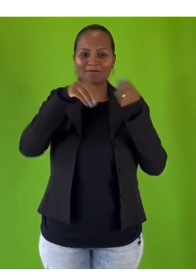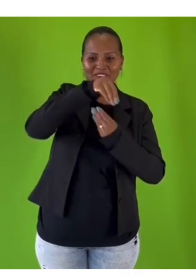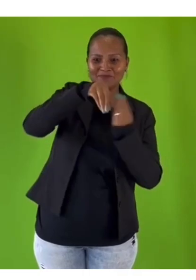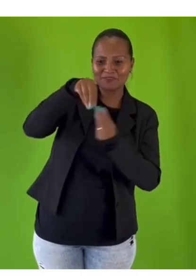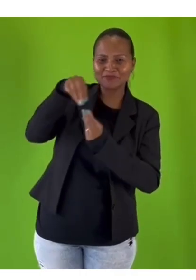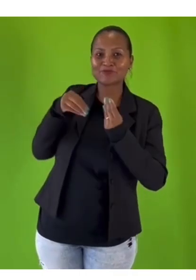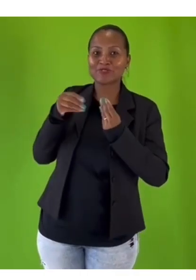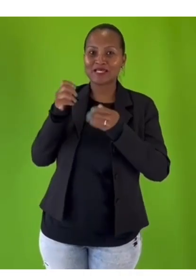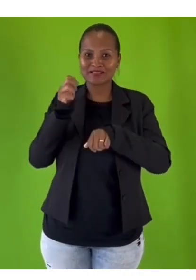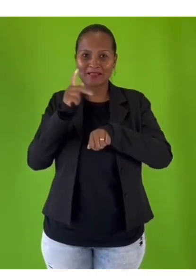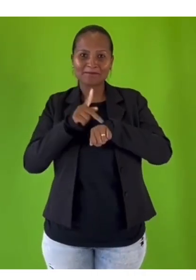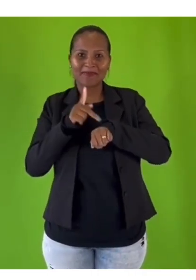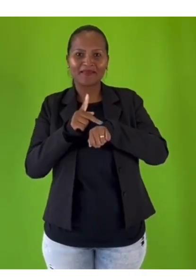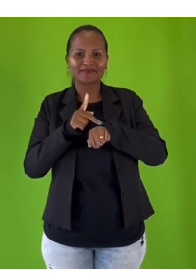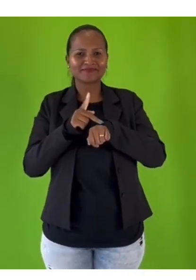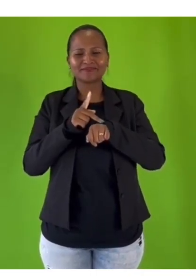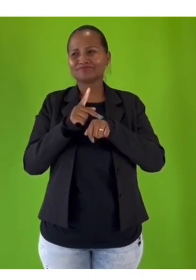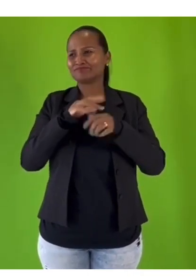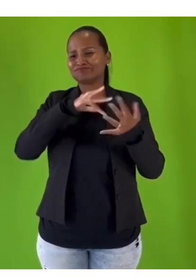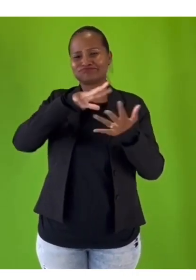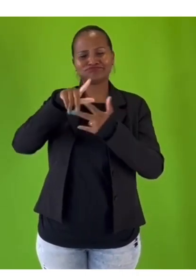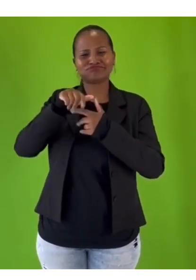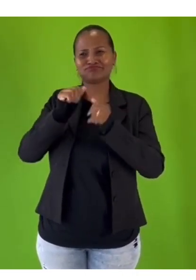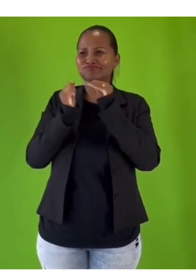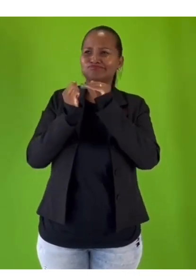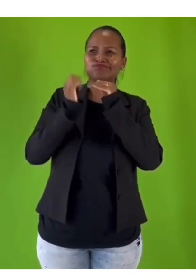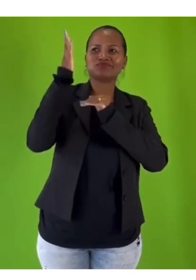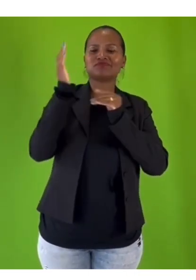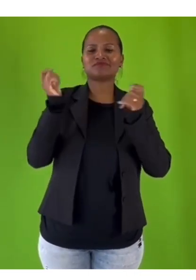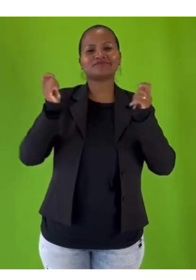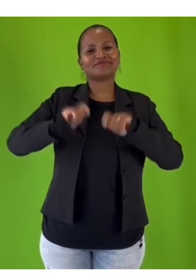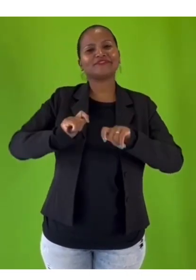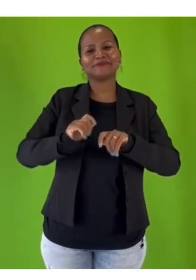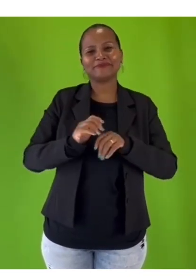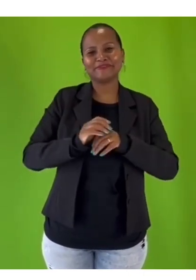misturas das pedras, aí esse universo é quase que infinito de possibilidades.